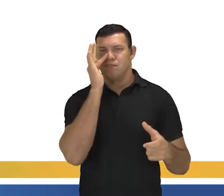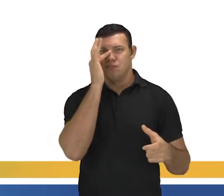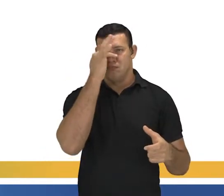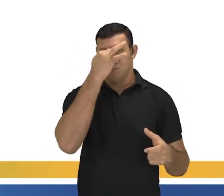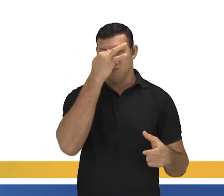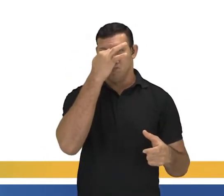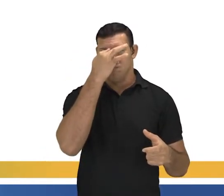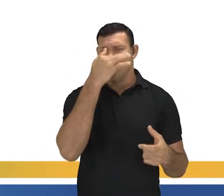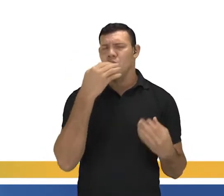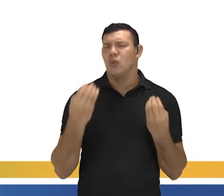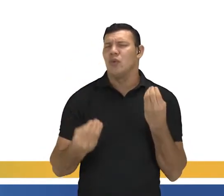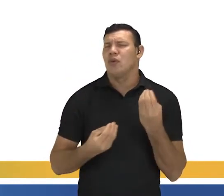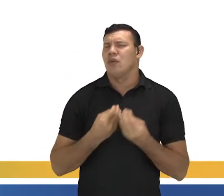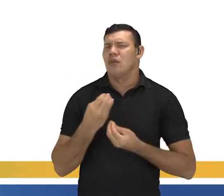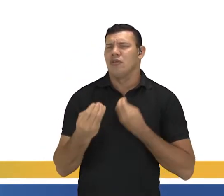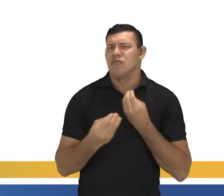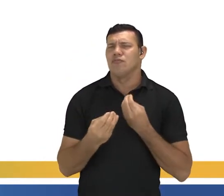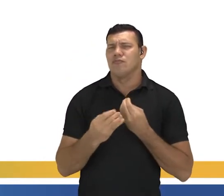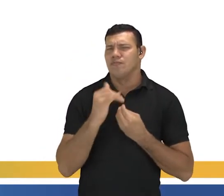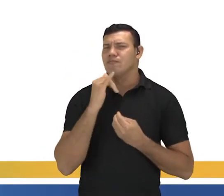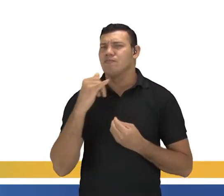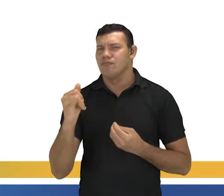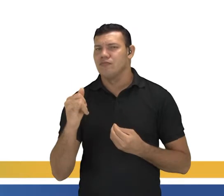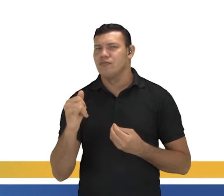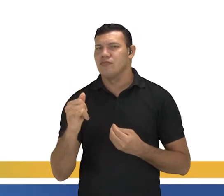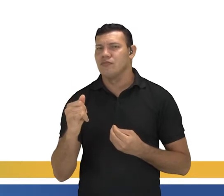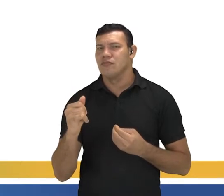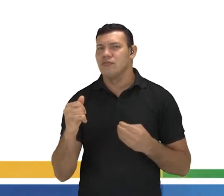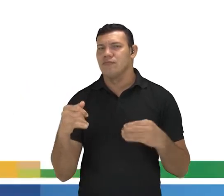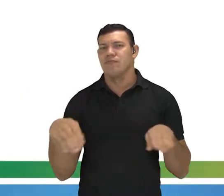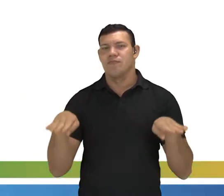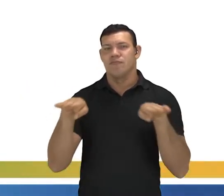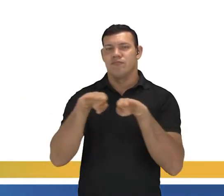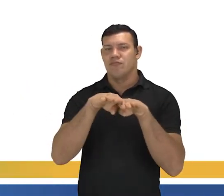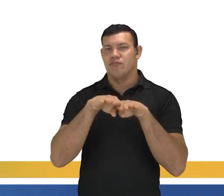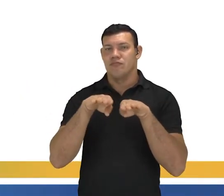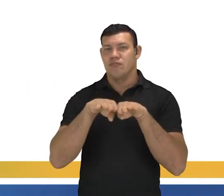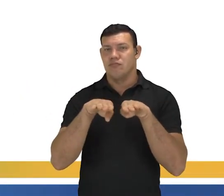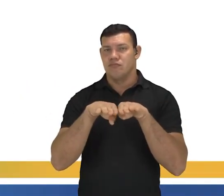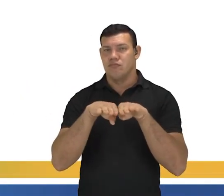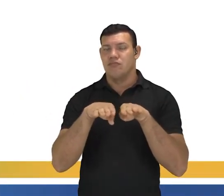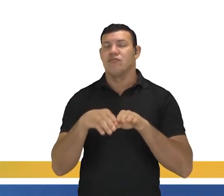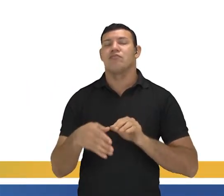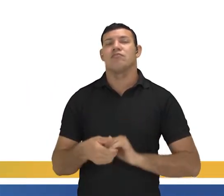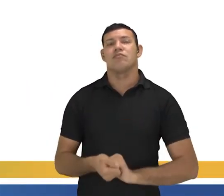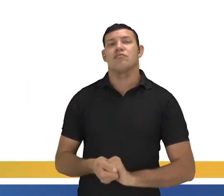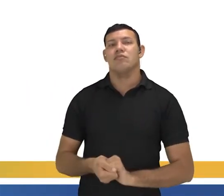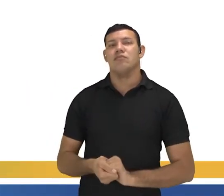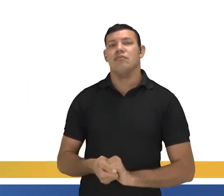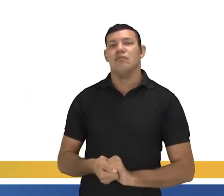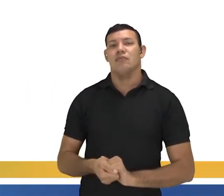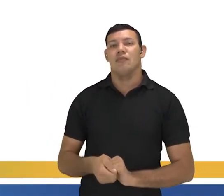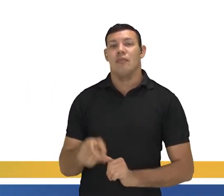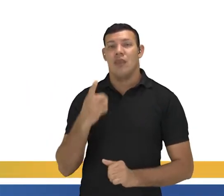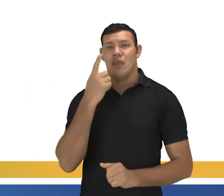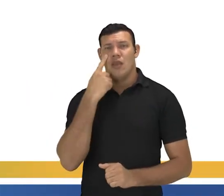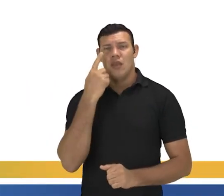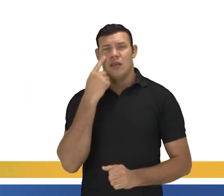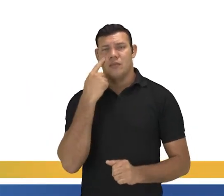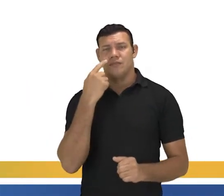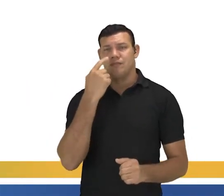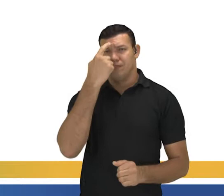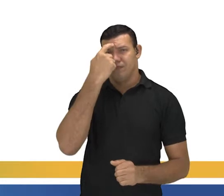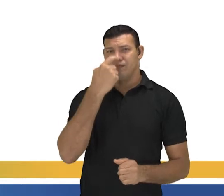qual a sua resistência equivalente, correto? Então, notem, por favor, que essa próxima figura. Nós temos aqui